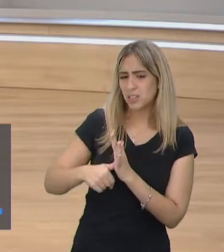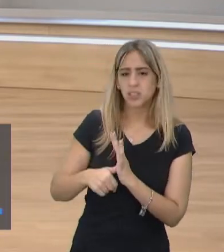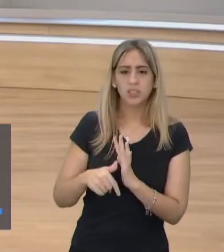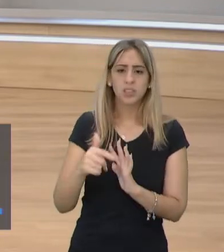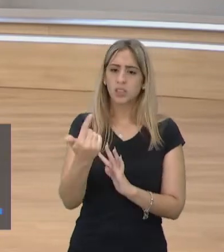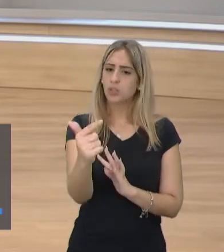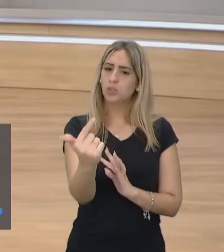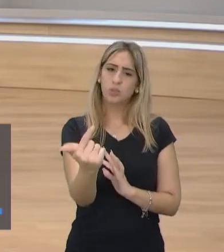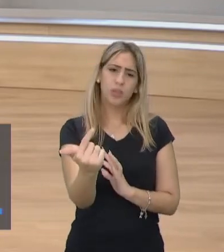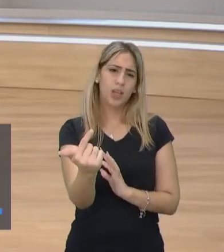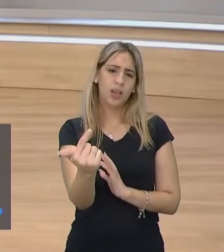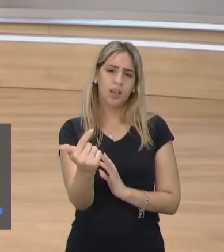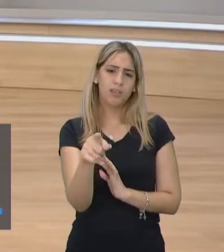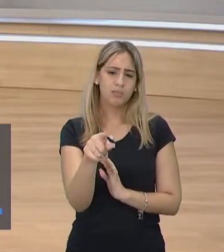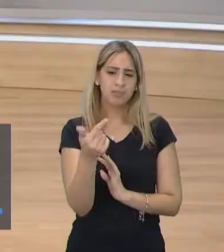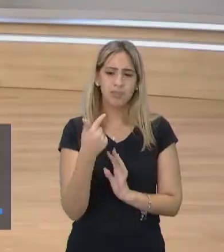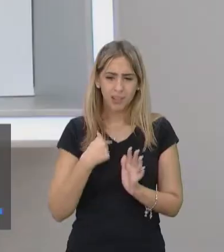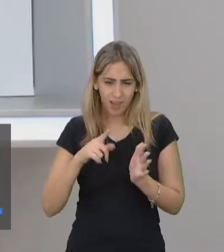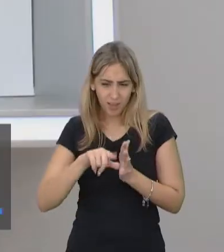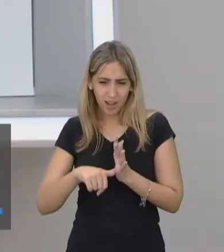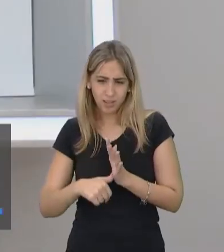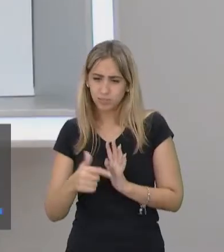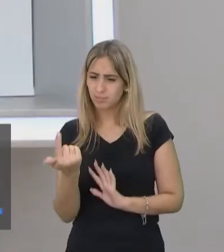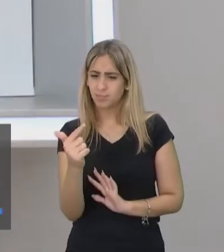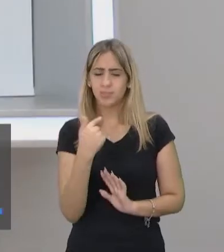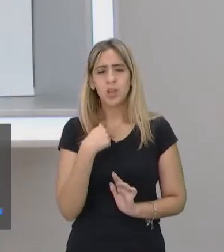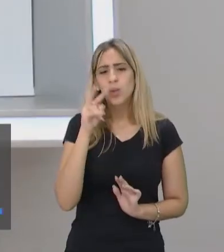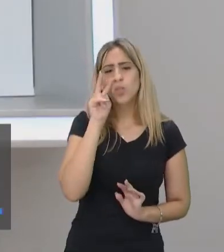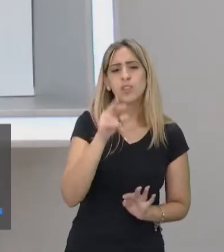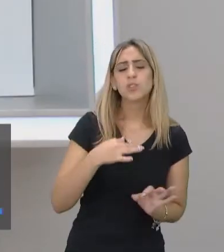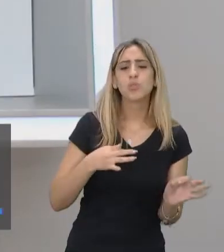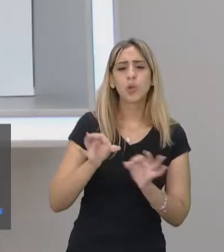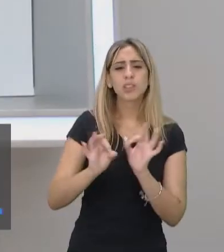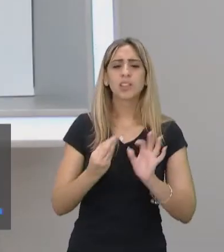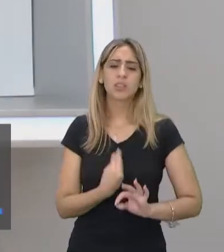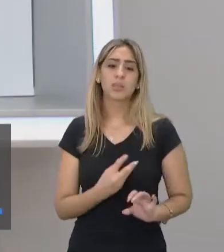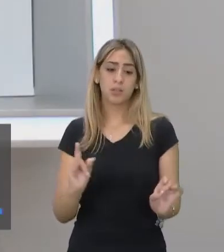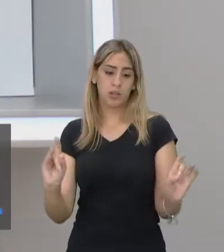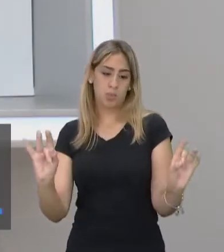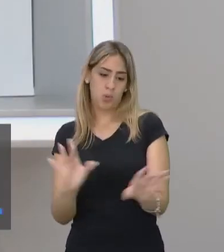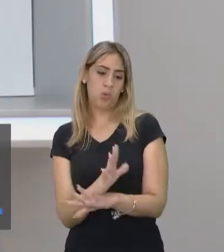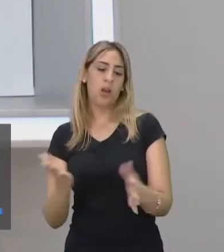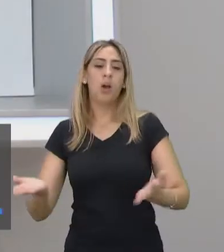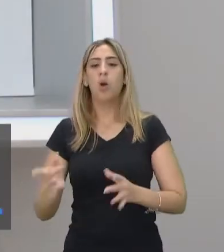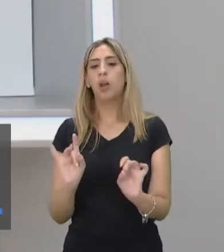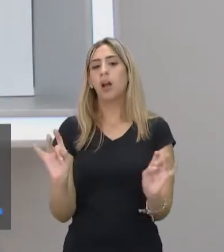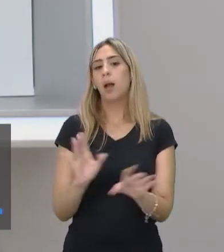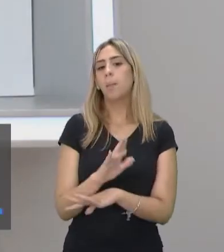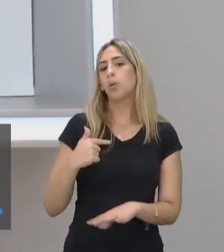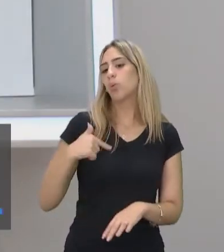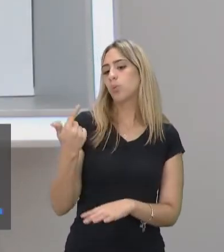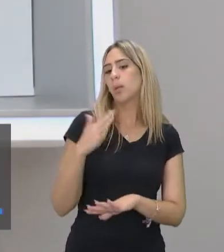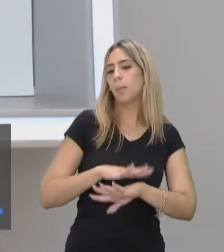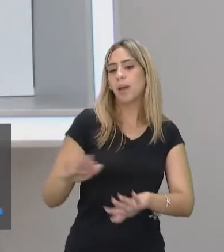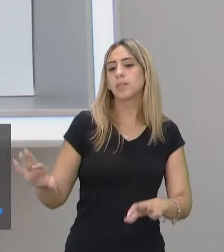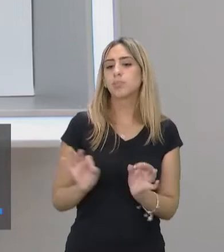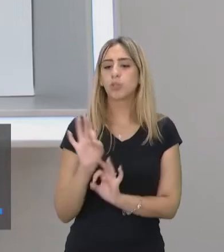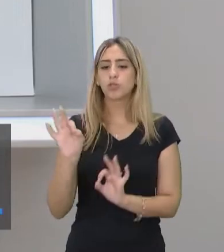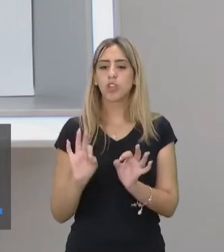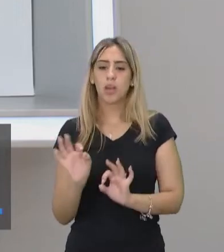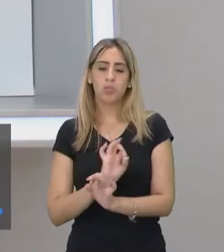não tem isso de tá tarde. E eu não vejo meu projeto de vida assim, pronto, agora acabou, eu não tenho mais projeto